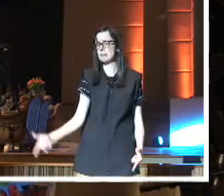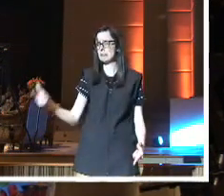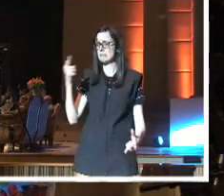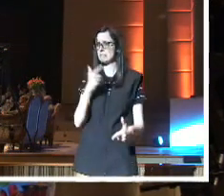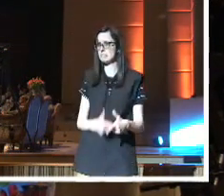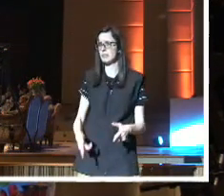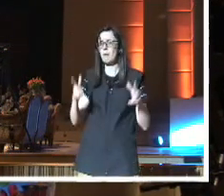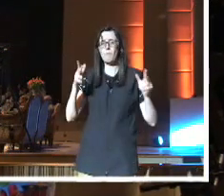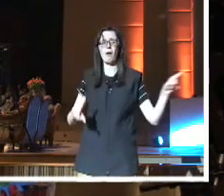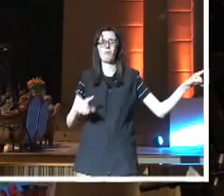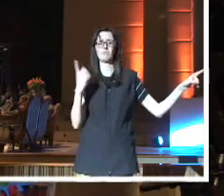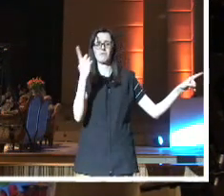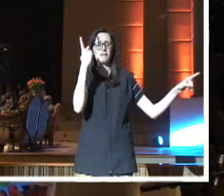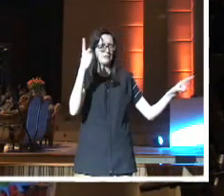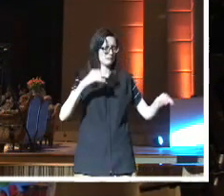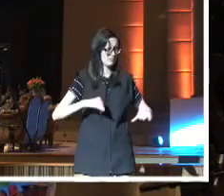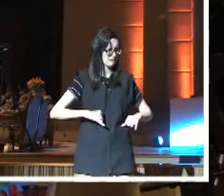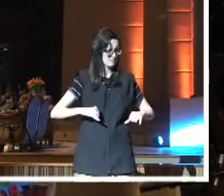como essa?